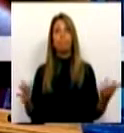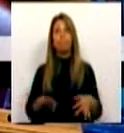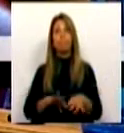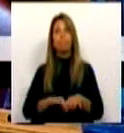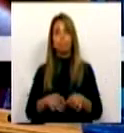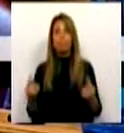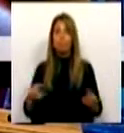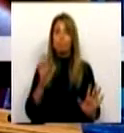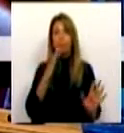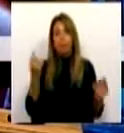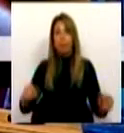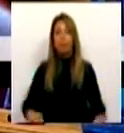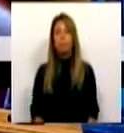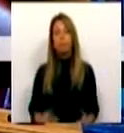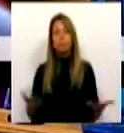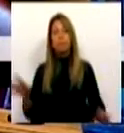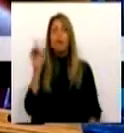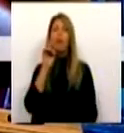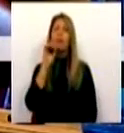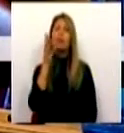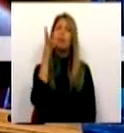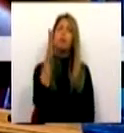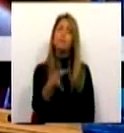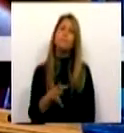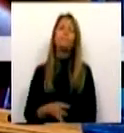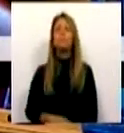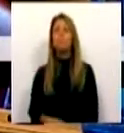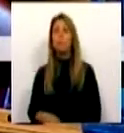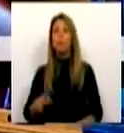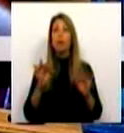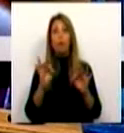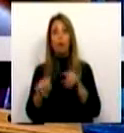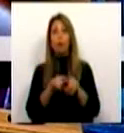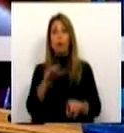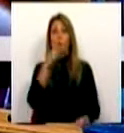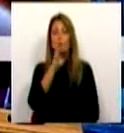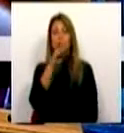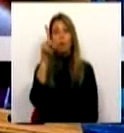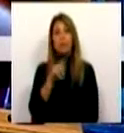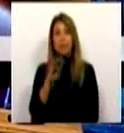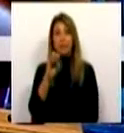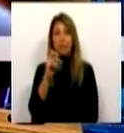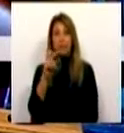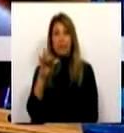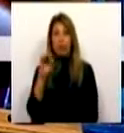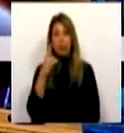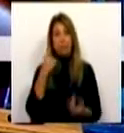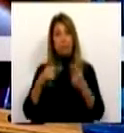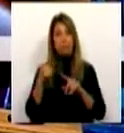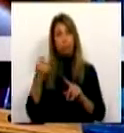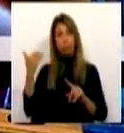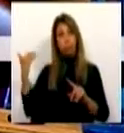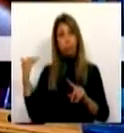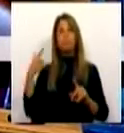é importante aqui referir que foi o próprio deputado José Cesário, numa audição recente, que reconheceu que